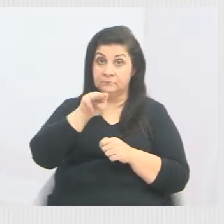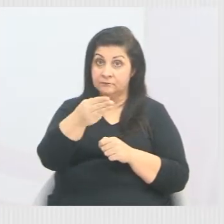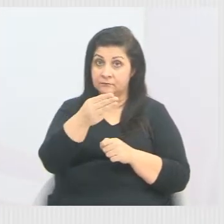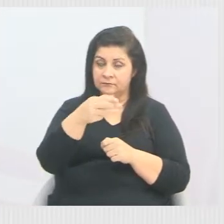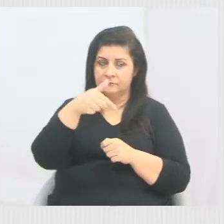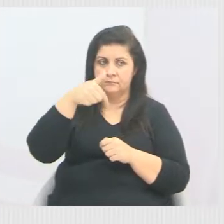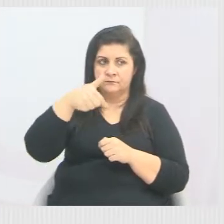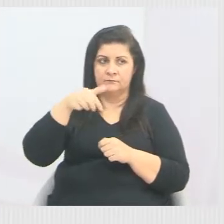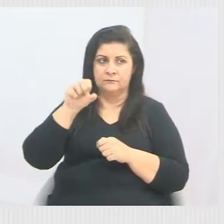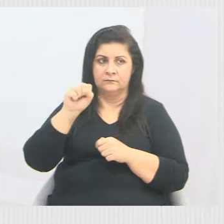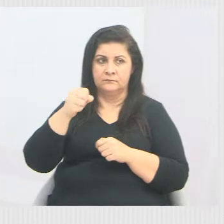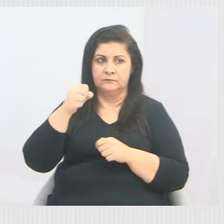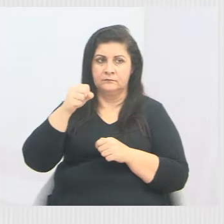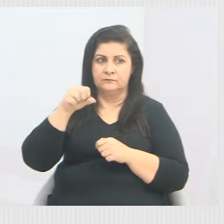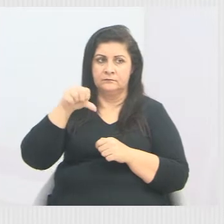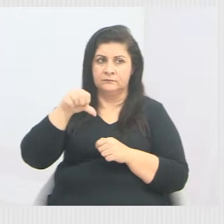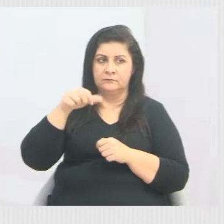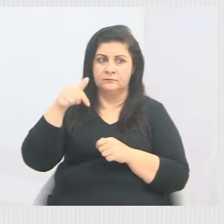8.797.000,